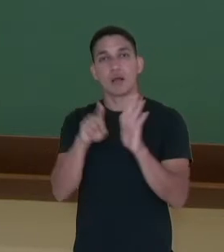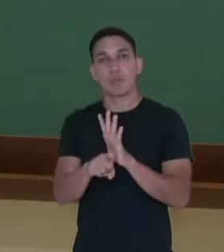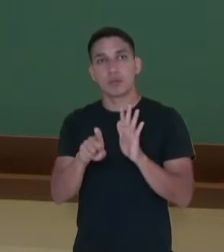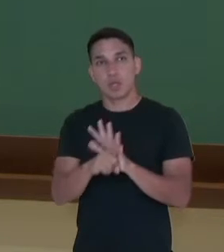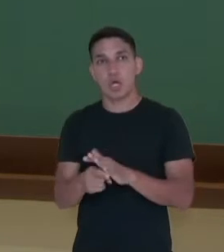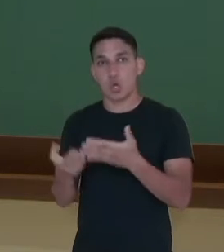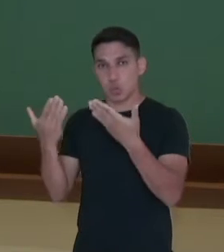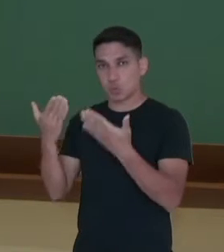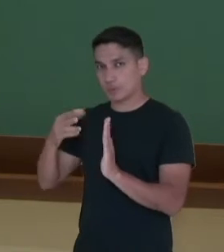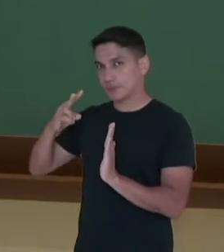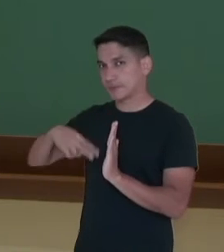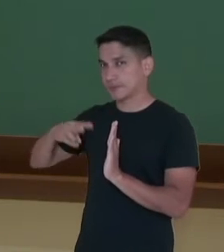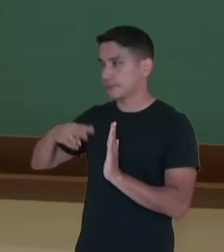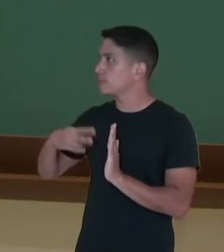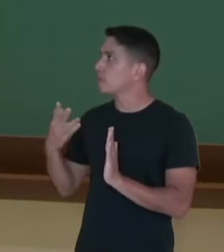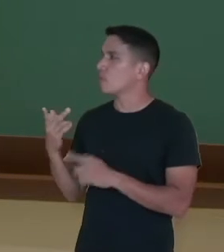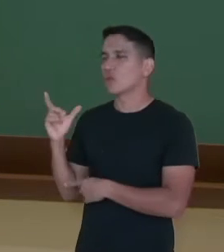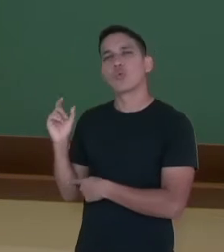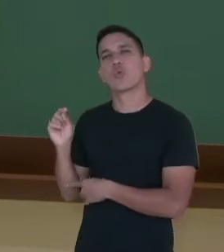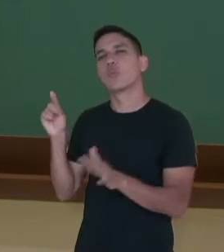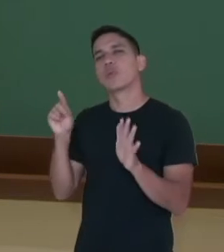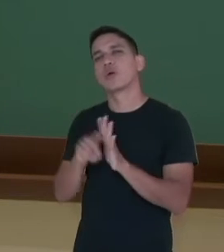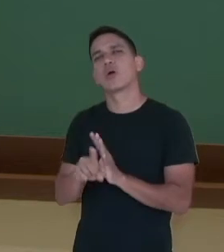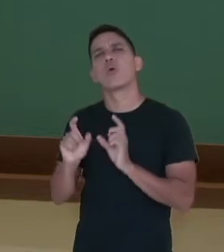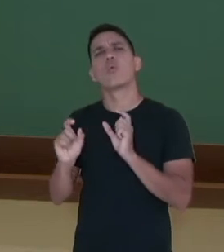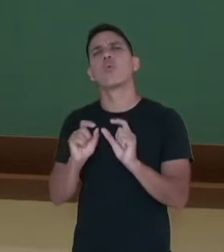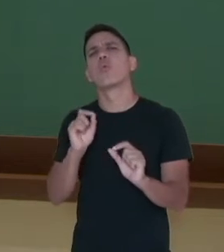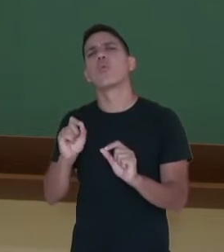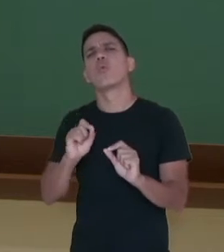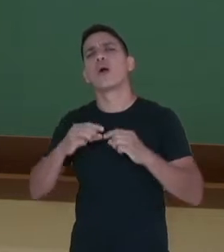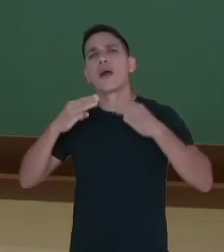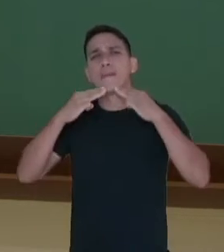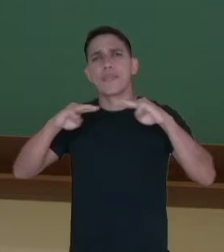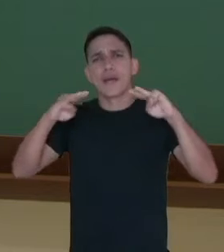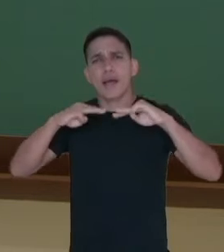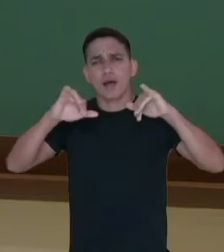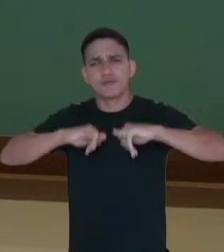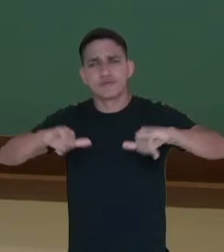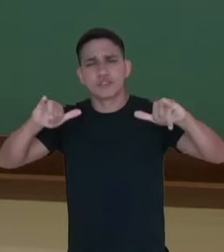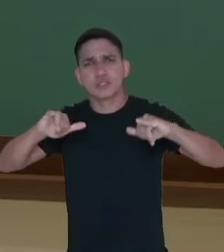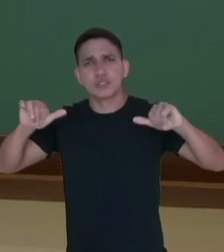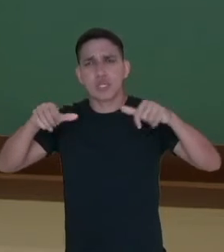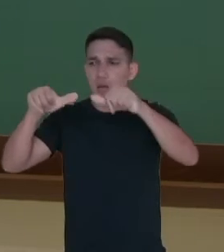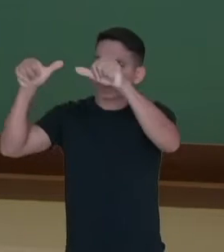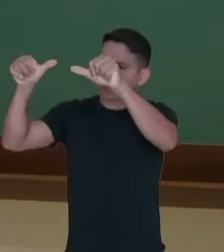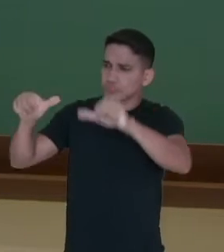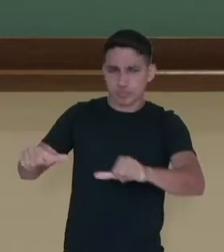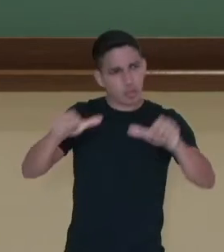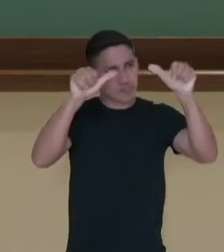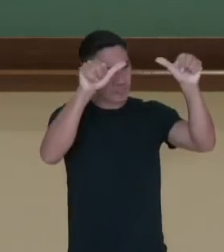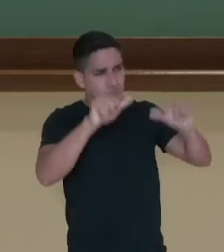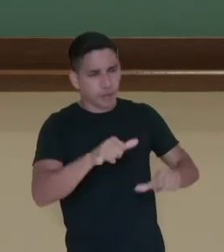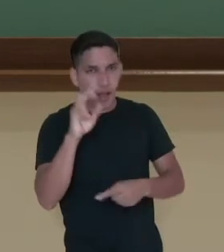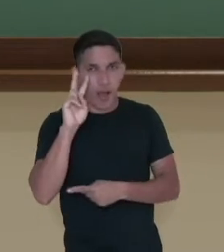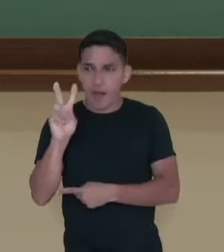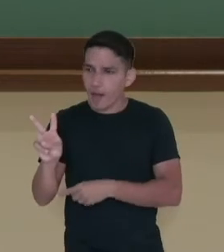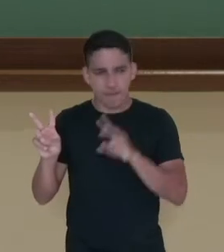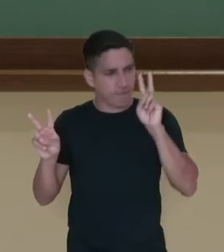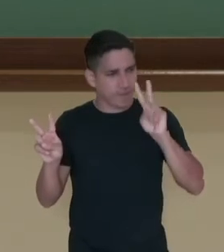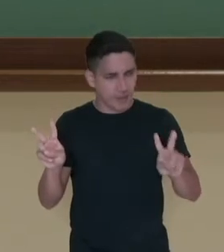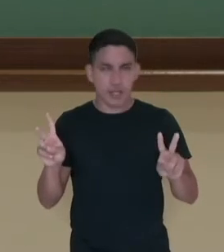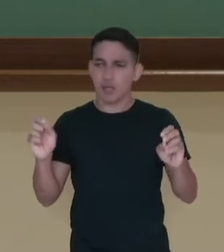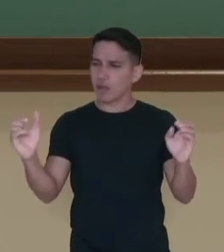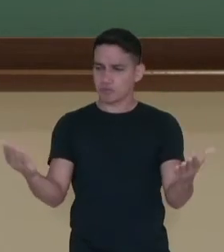é o mensagem, ou seja, qual a mensagem que os folhetos que vimos estão transmitindo? Ou seja, qual a mensagem dos